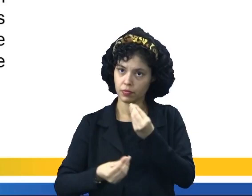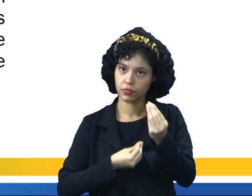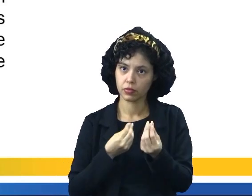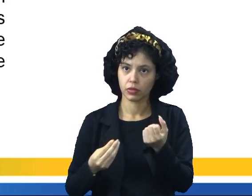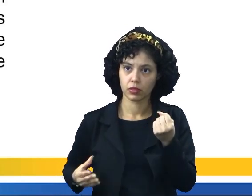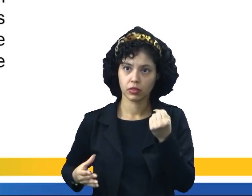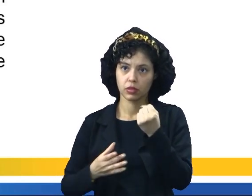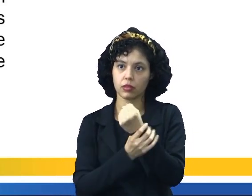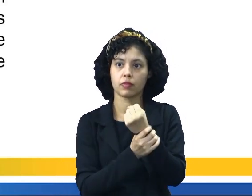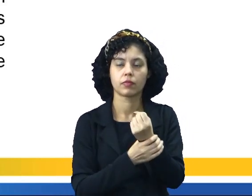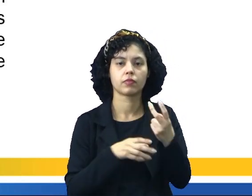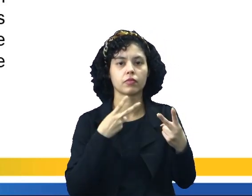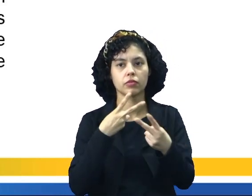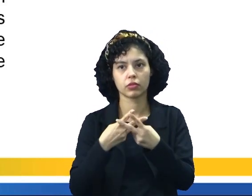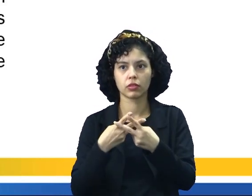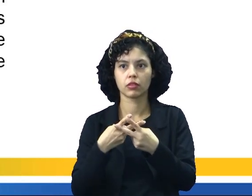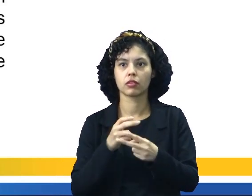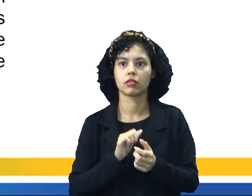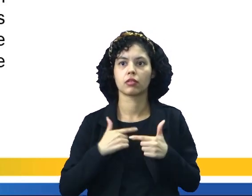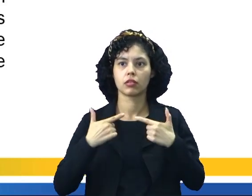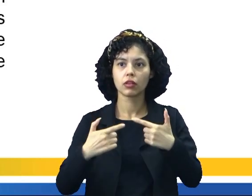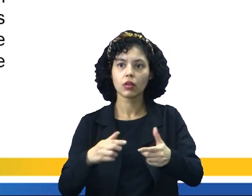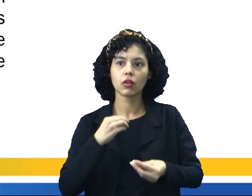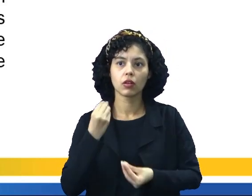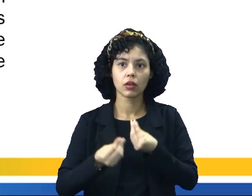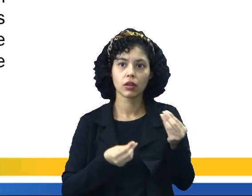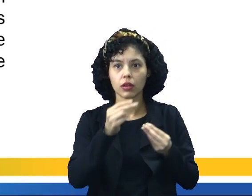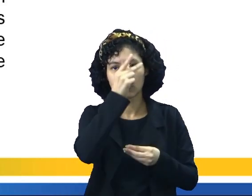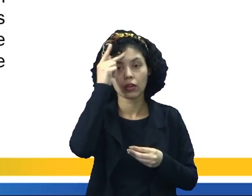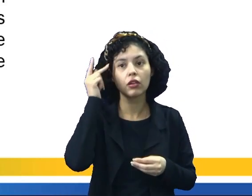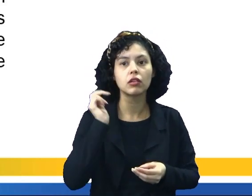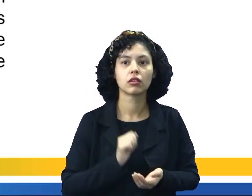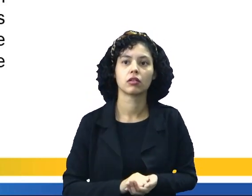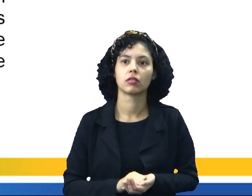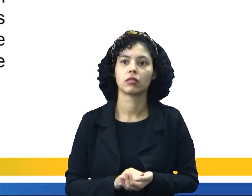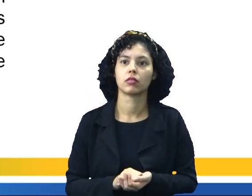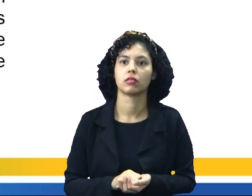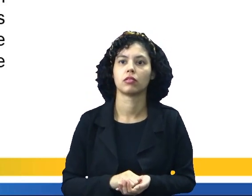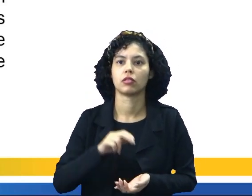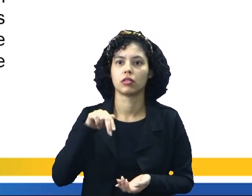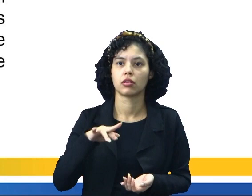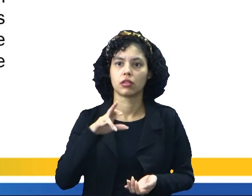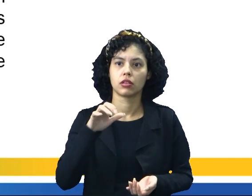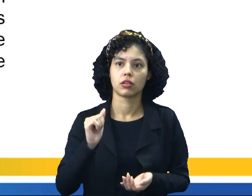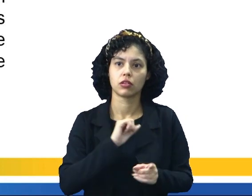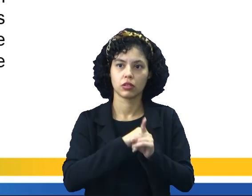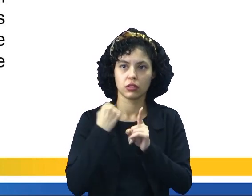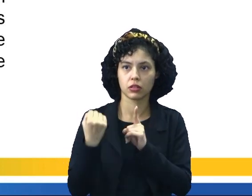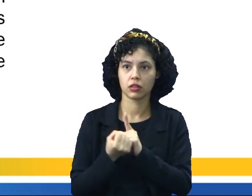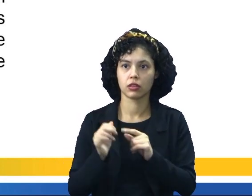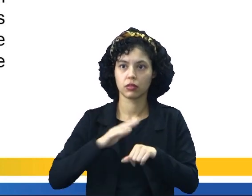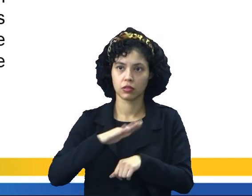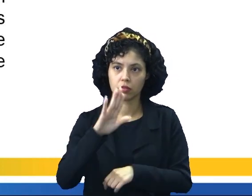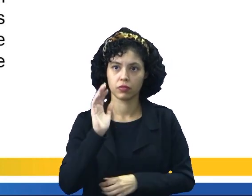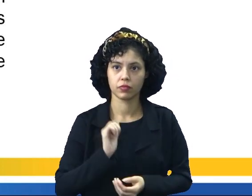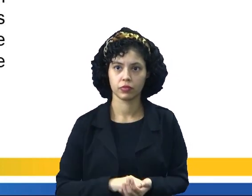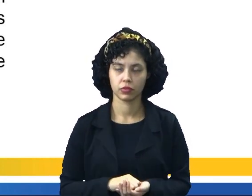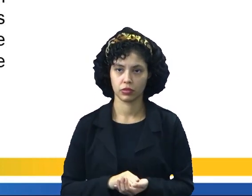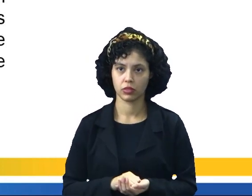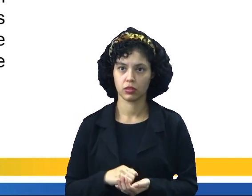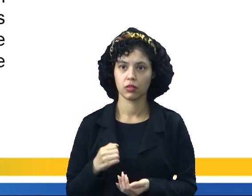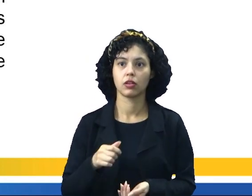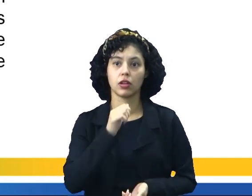tanto com prisioneiros capturados em guerra, né, como com pessoas de notabilidade da sociedade maia